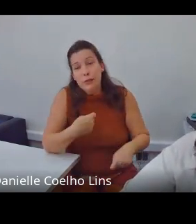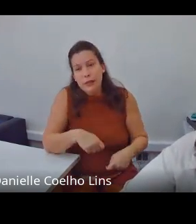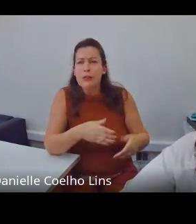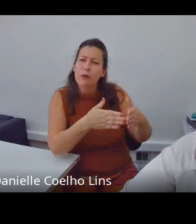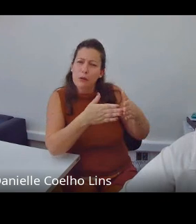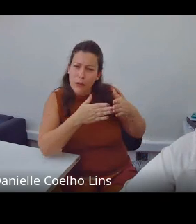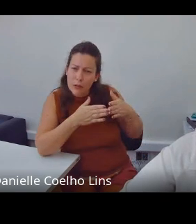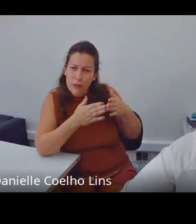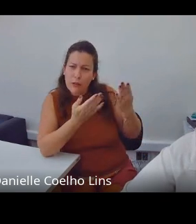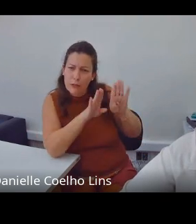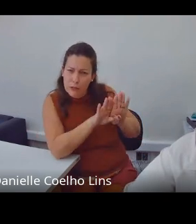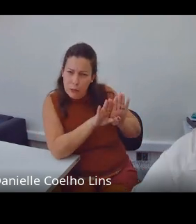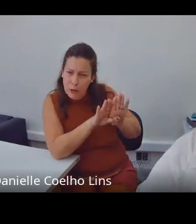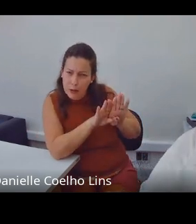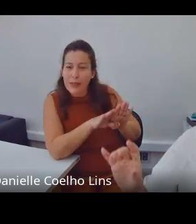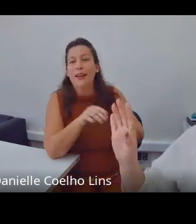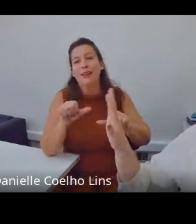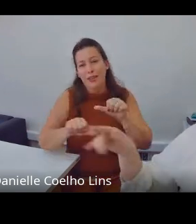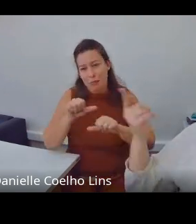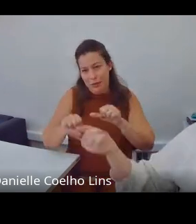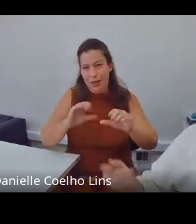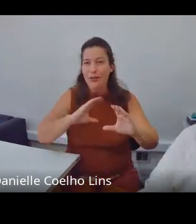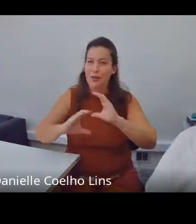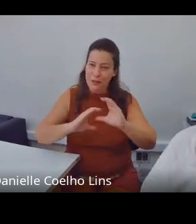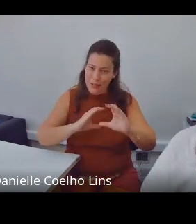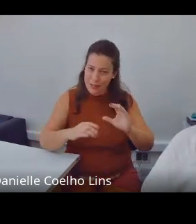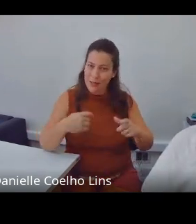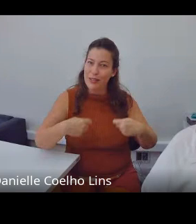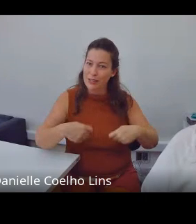moldado, né, de acordo com as circunstâncias comunicativas que a gente tem.